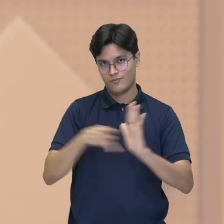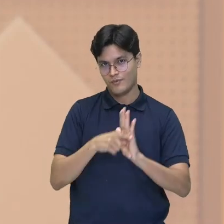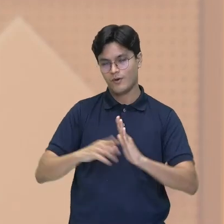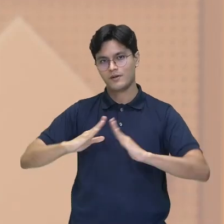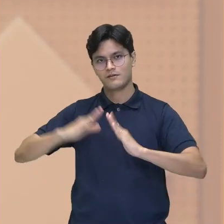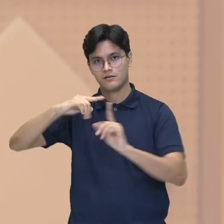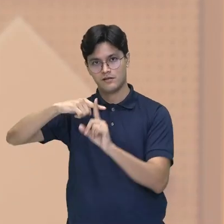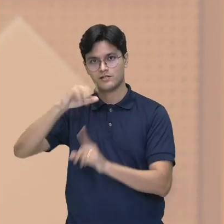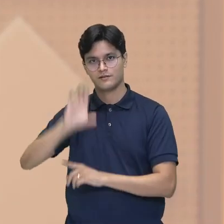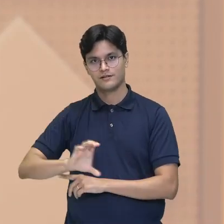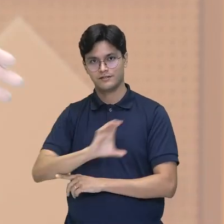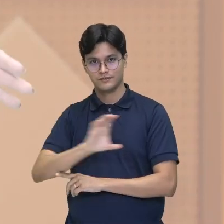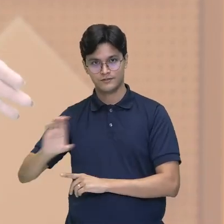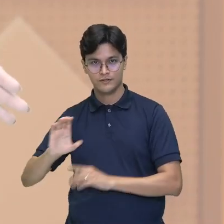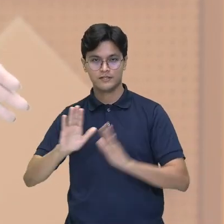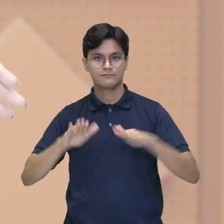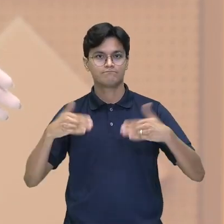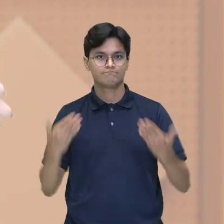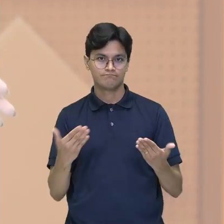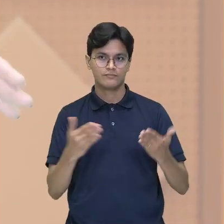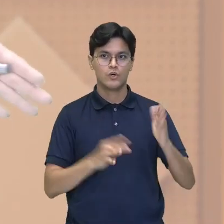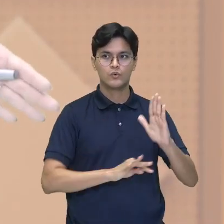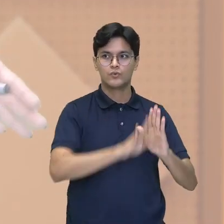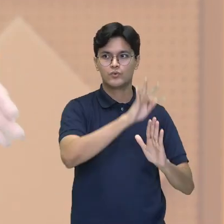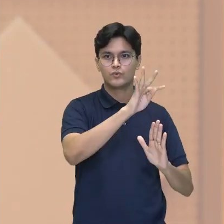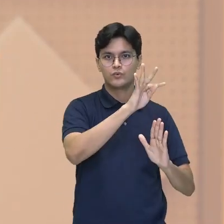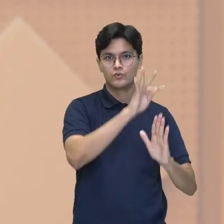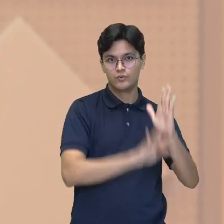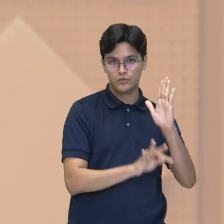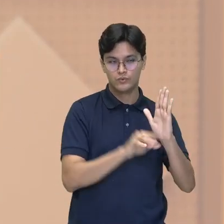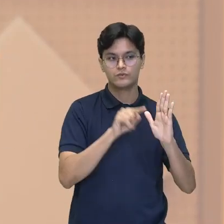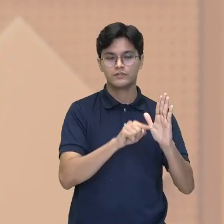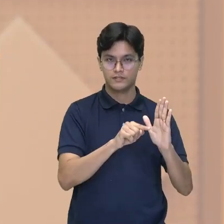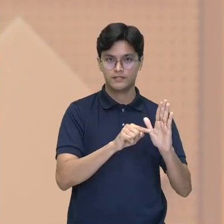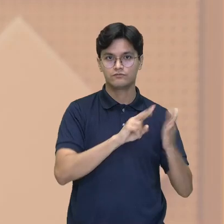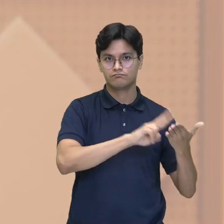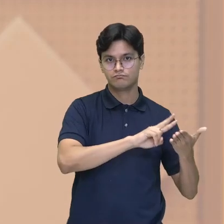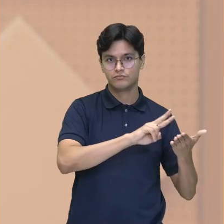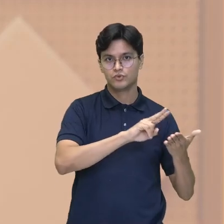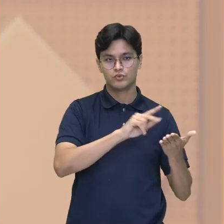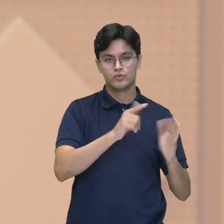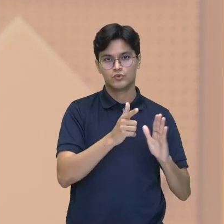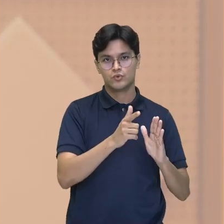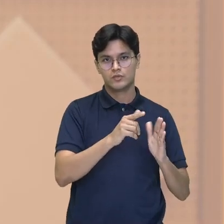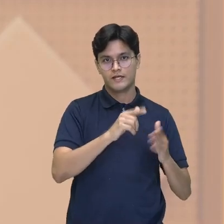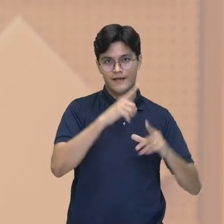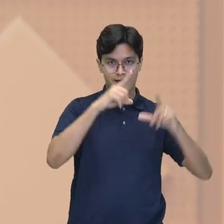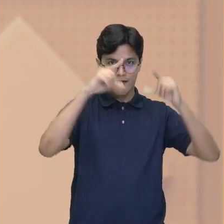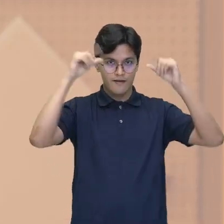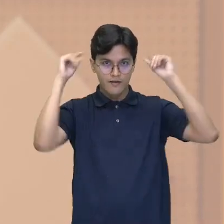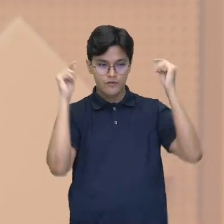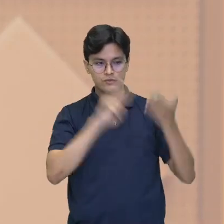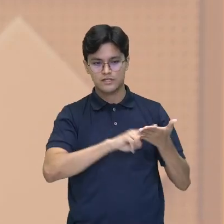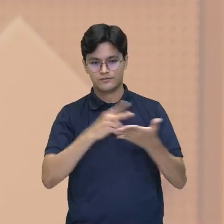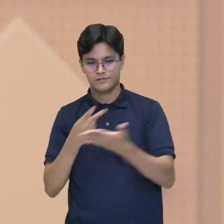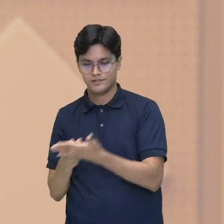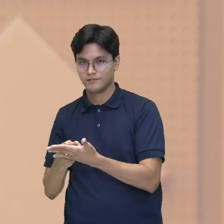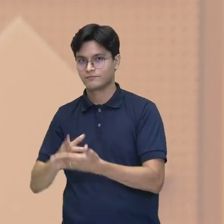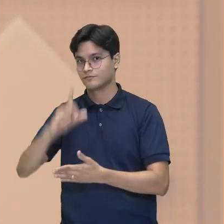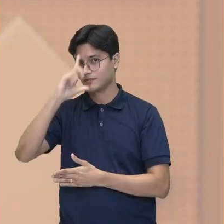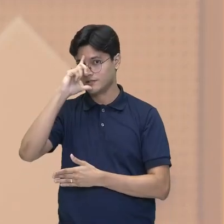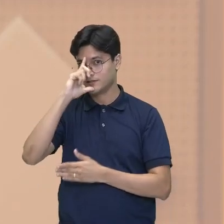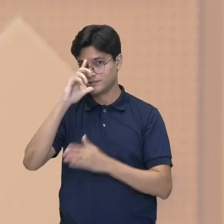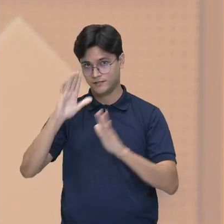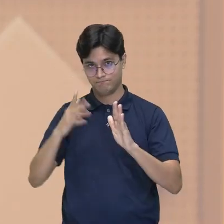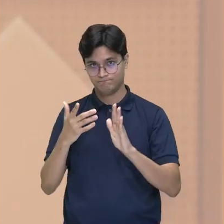Então, os textos eles eram traduzidos do grego para o latim, Lembra que eu falei durante a aula em relação